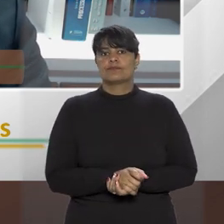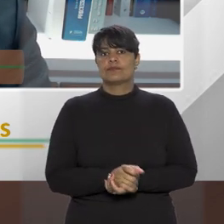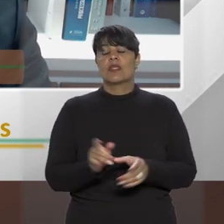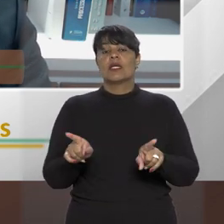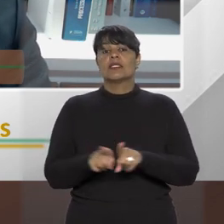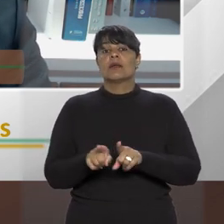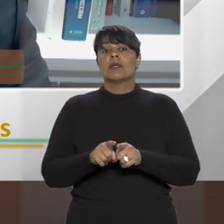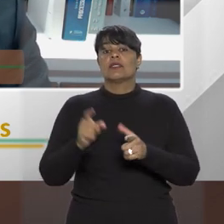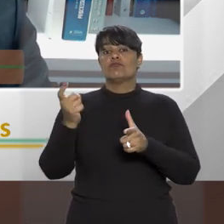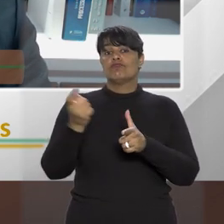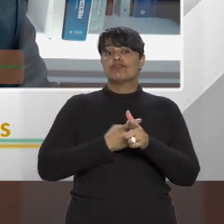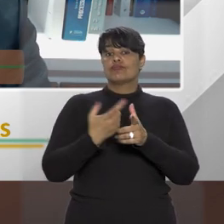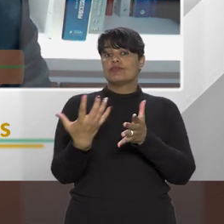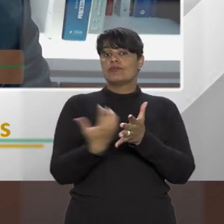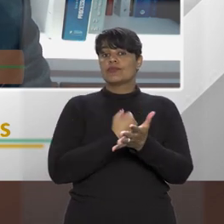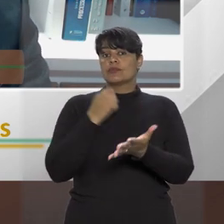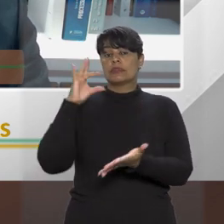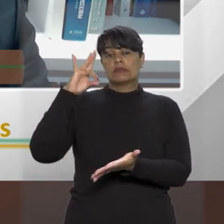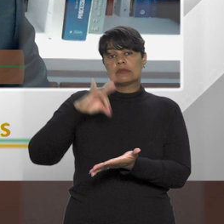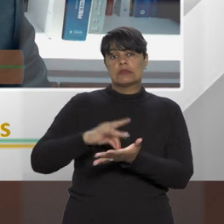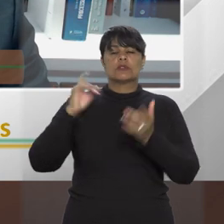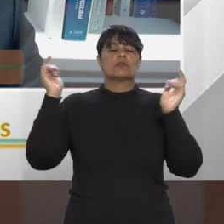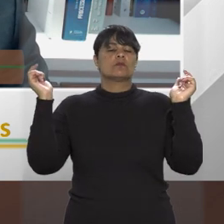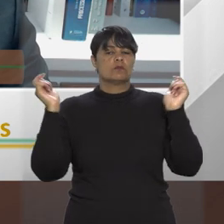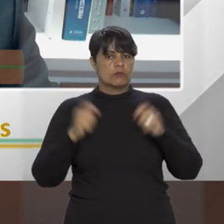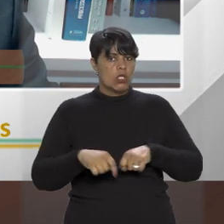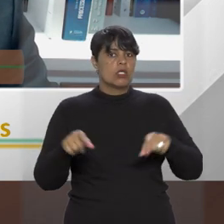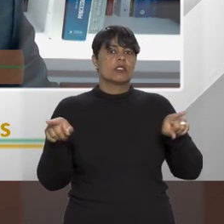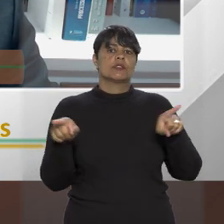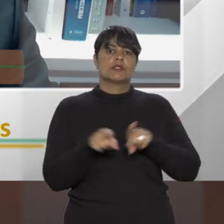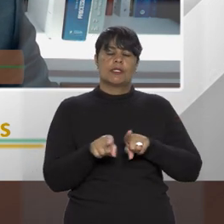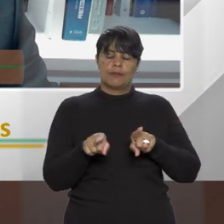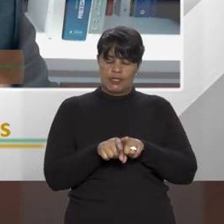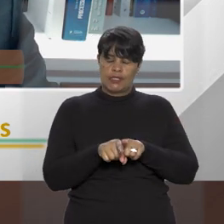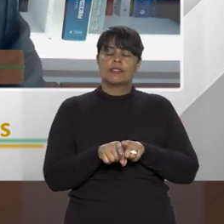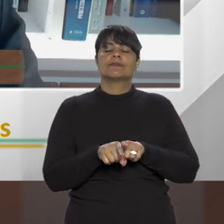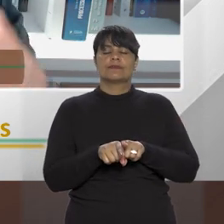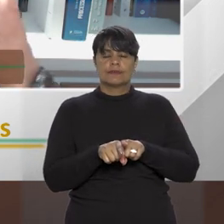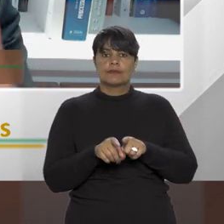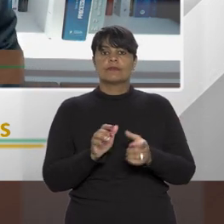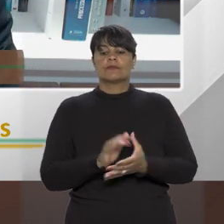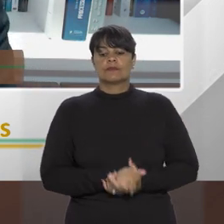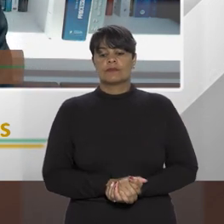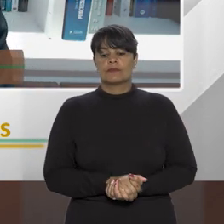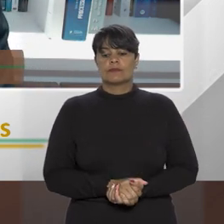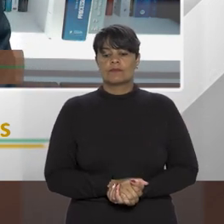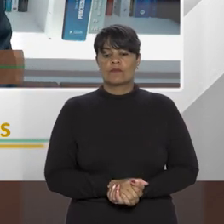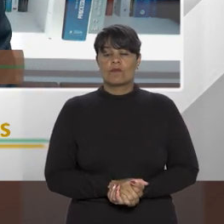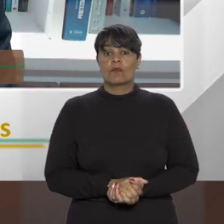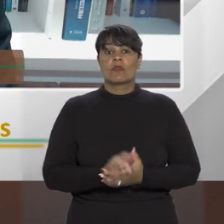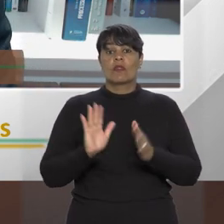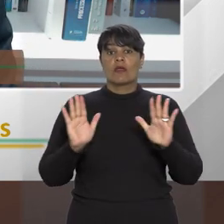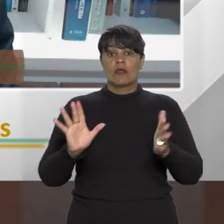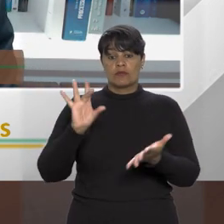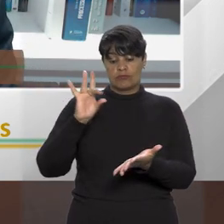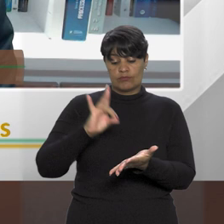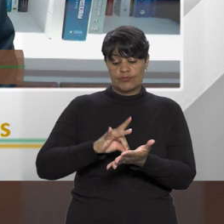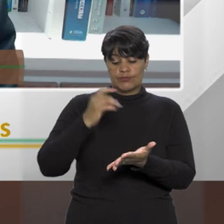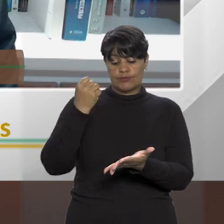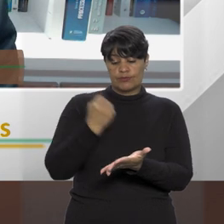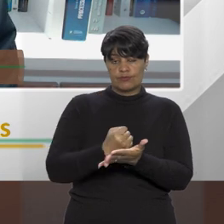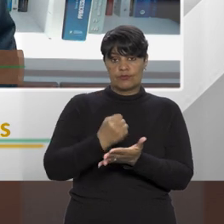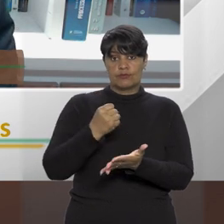2º do CPC de 2015. A averbação premonitória, lá do artigo 828 do CPC, que traz um aspecto